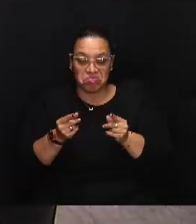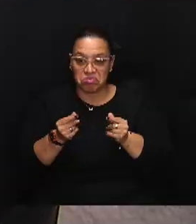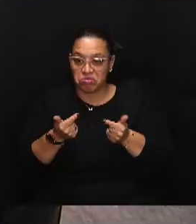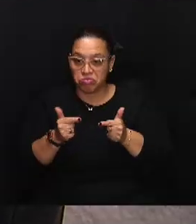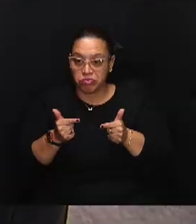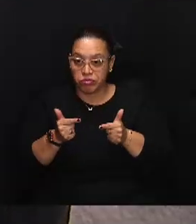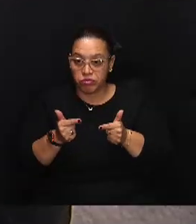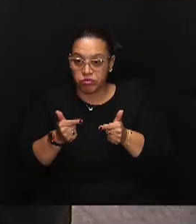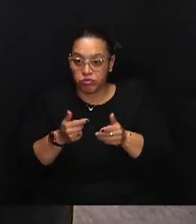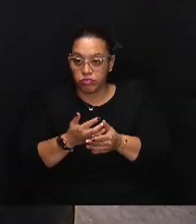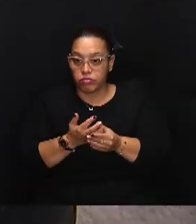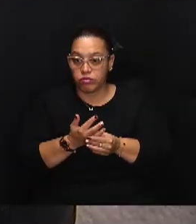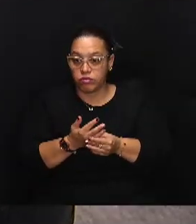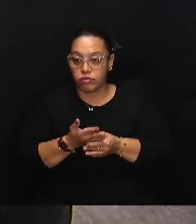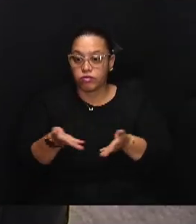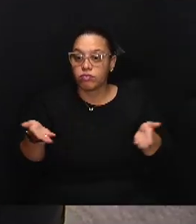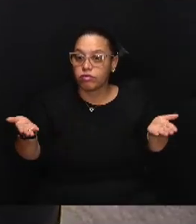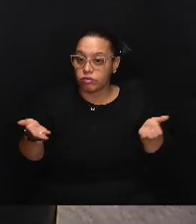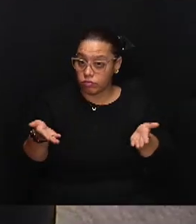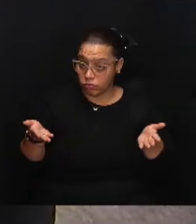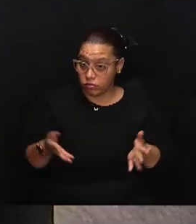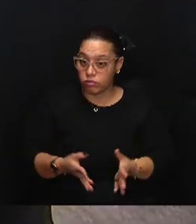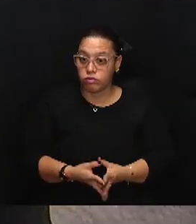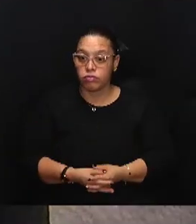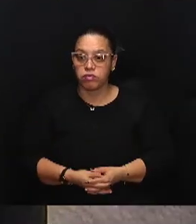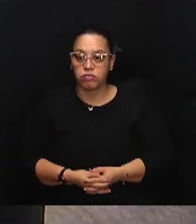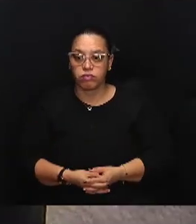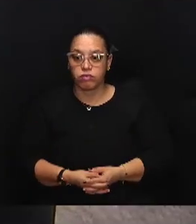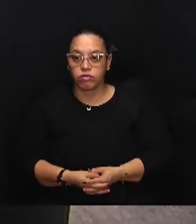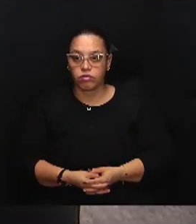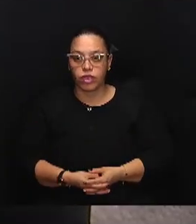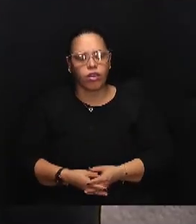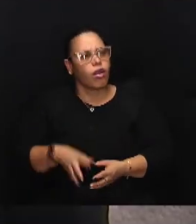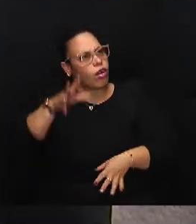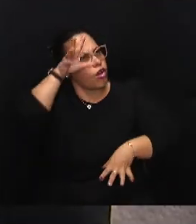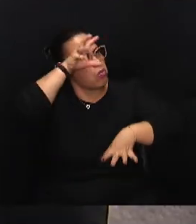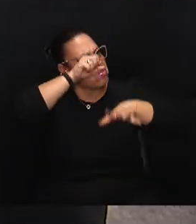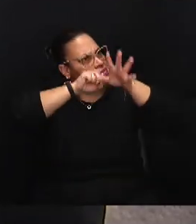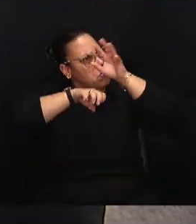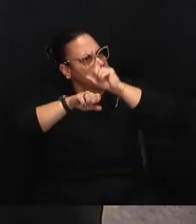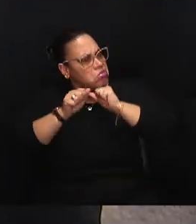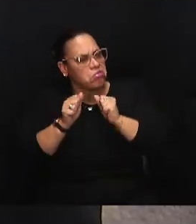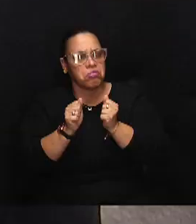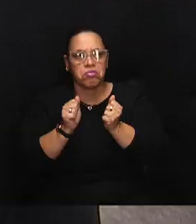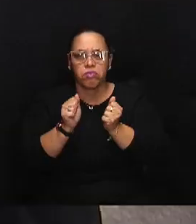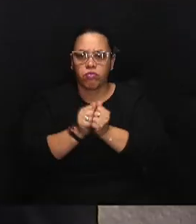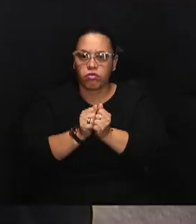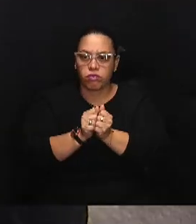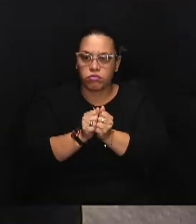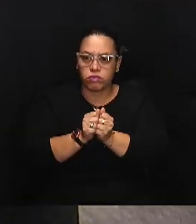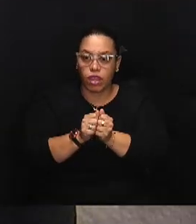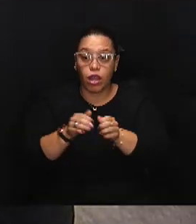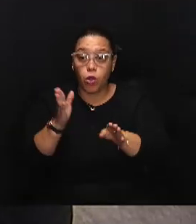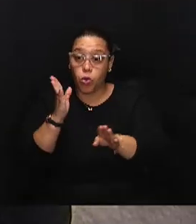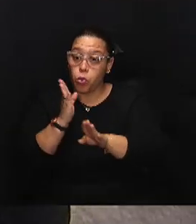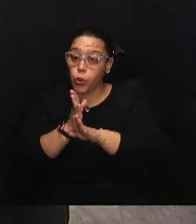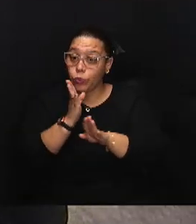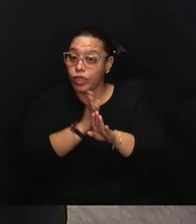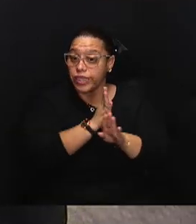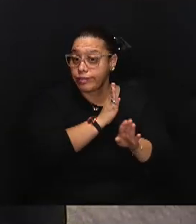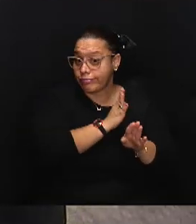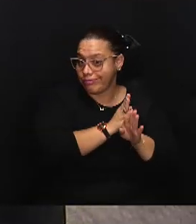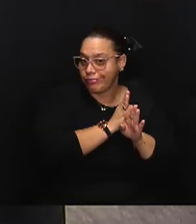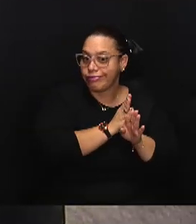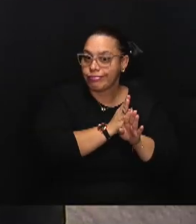Então hoje eu acho que a gente, sem querer, aprendemos juntos a acessar, como você já bem